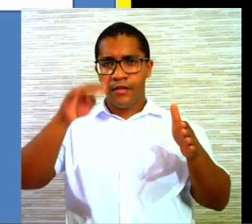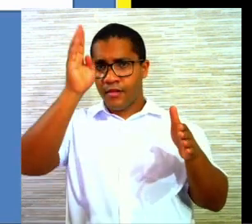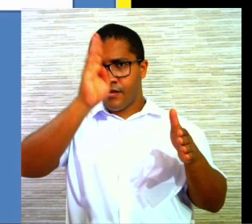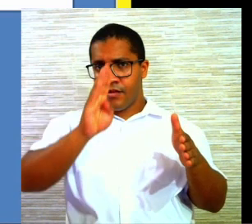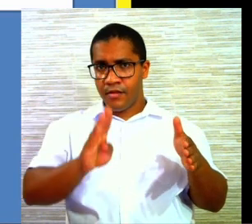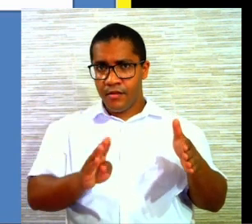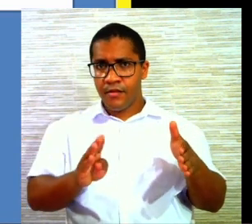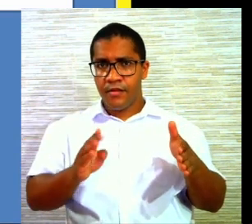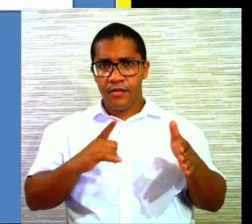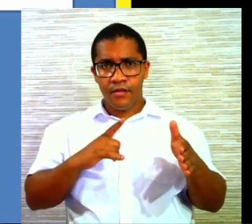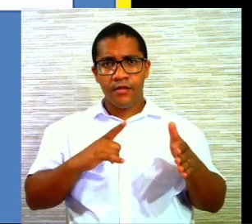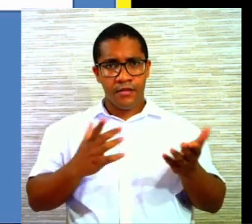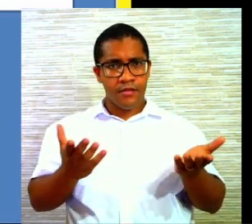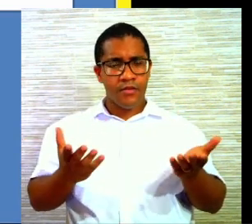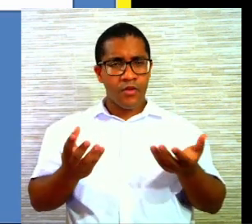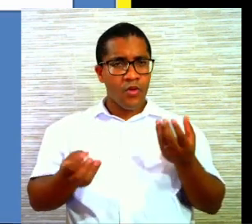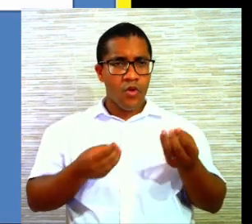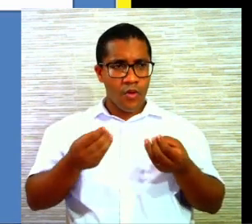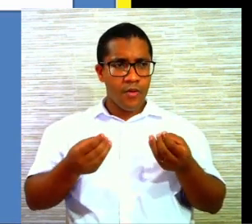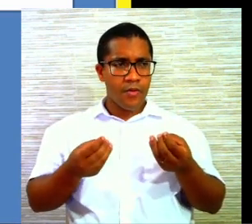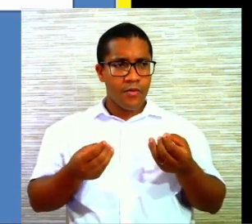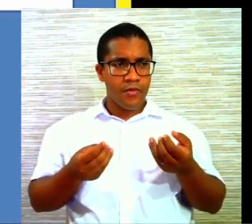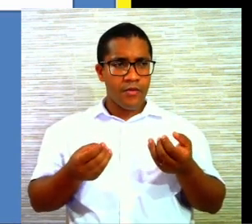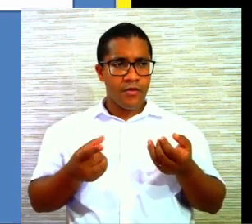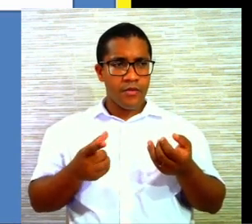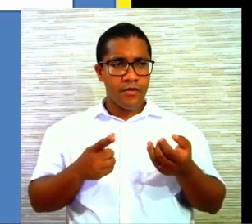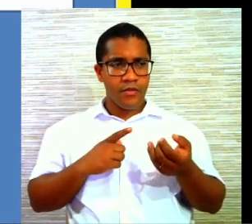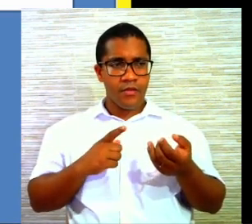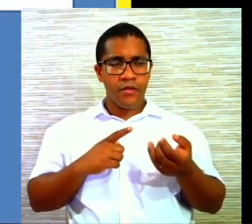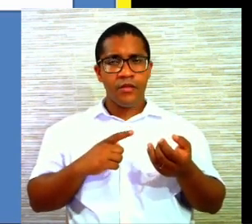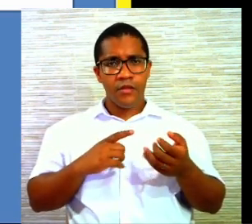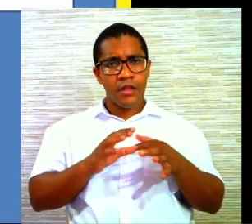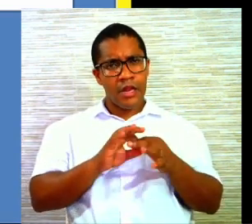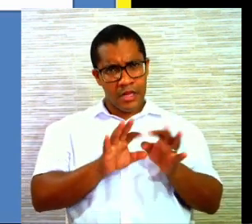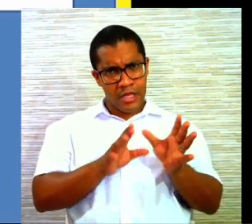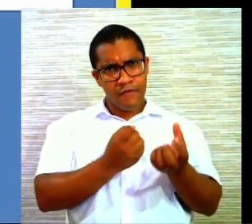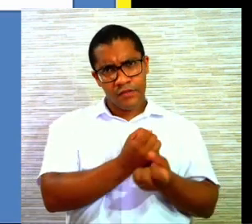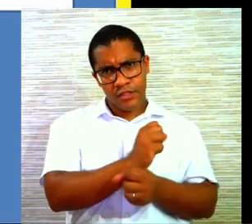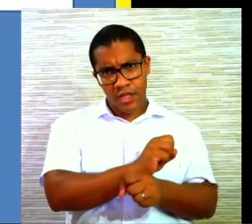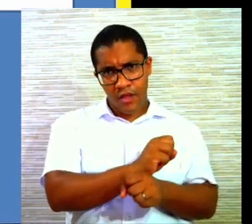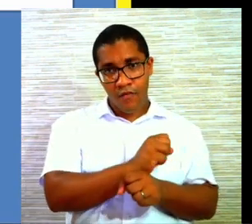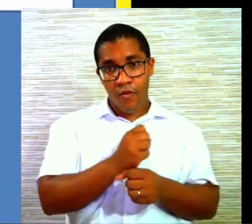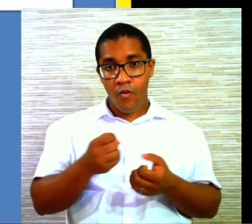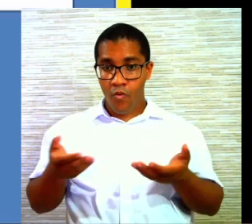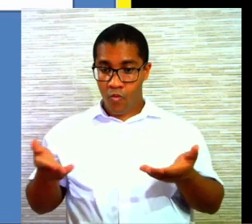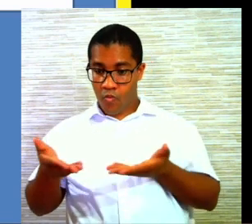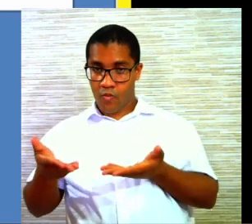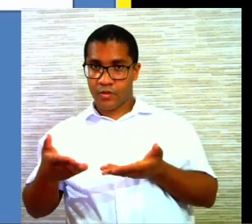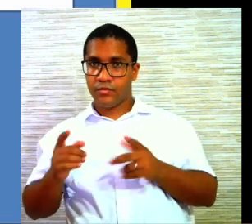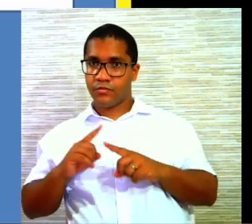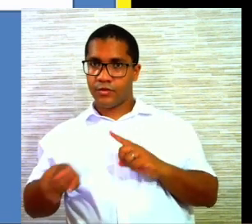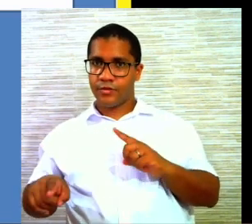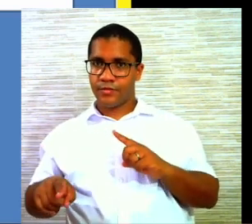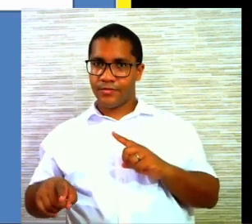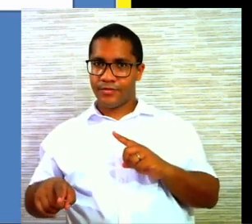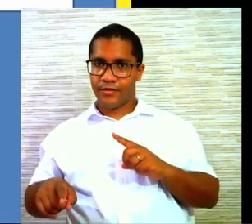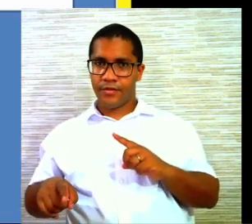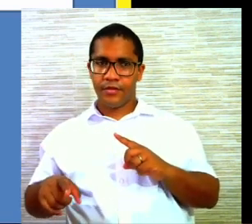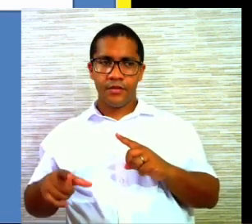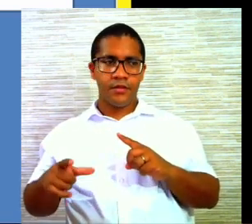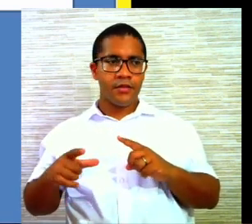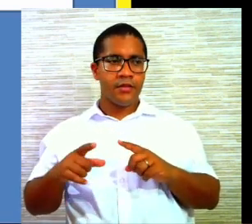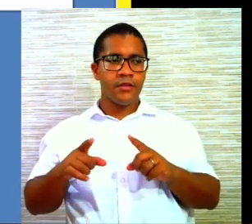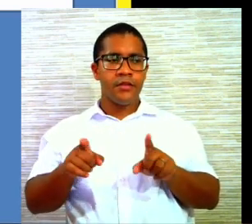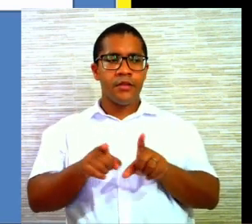Brasil colônia, império, escravidão permitida. Hoje, proibida. Custo